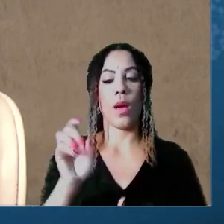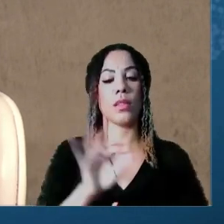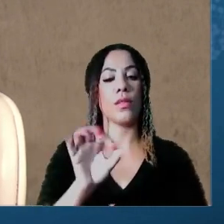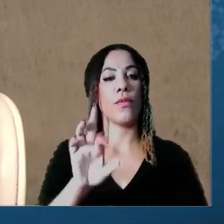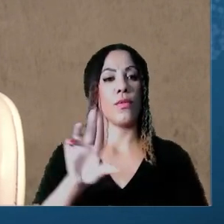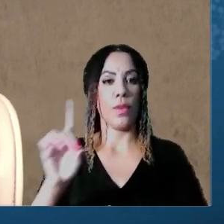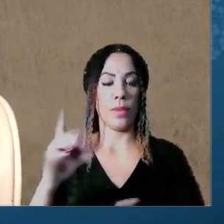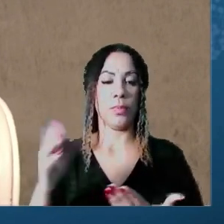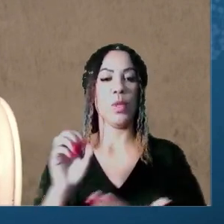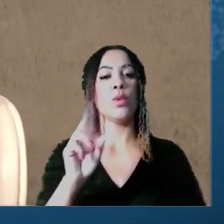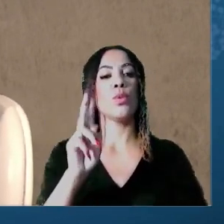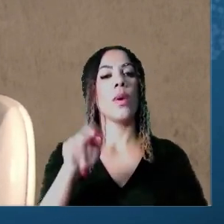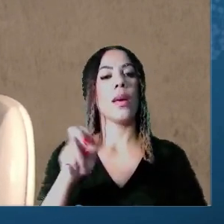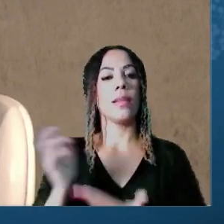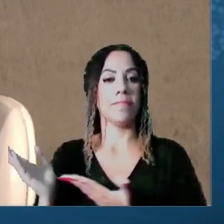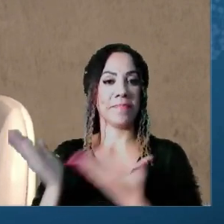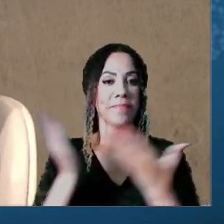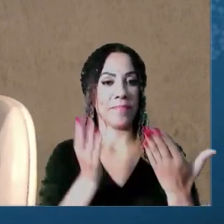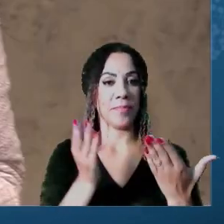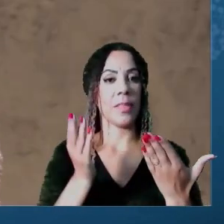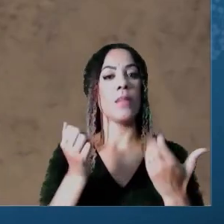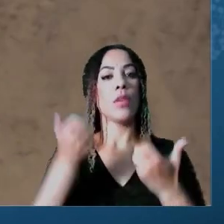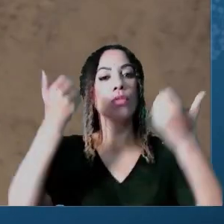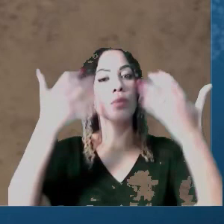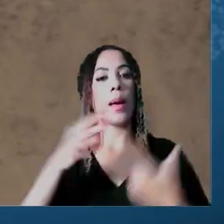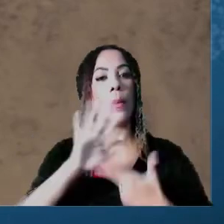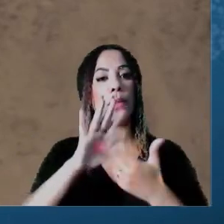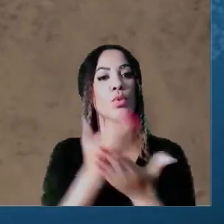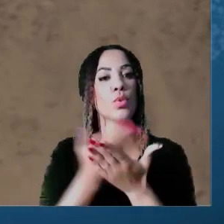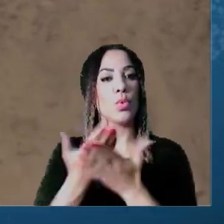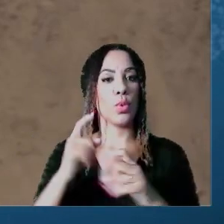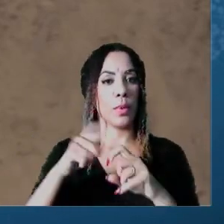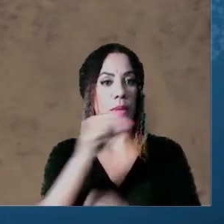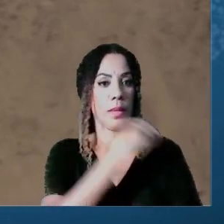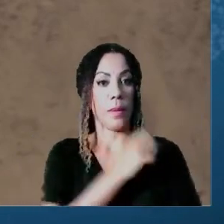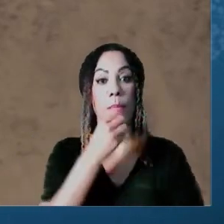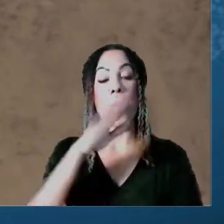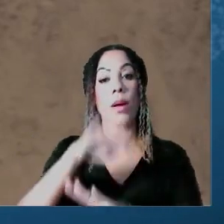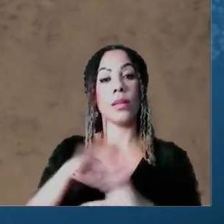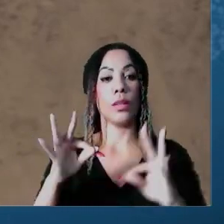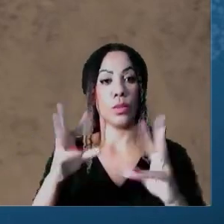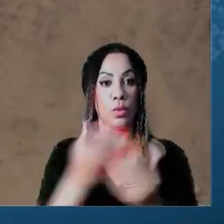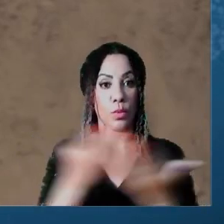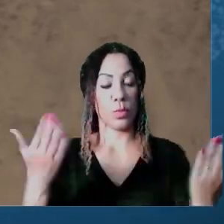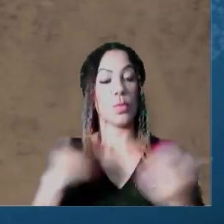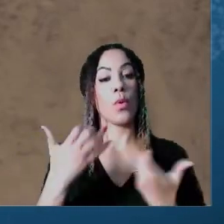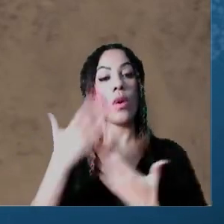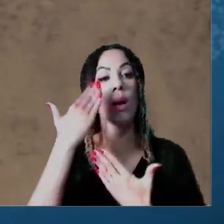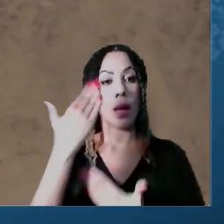por favor, sobre os estudos clínicos da vacina. Boa tarde a todos. Eu gostaria de agradecer ao